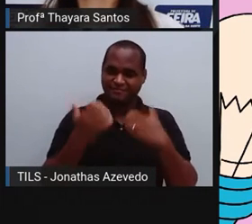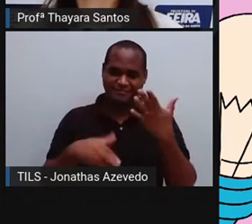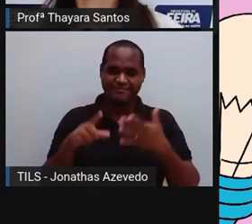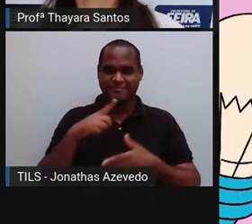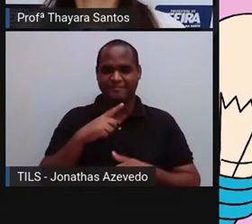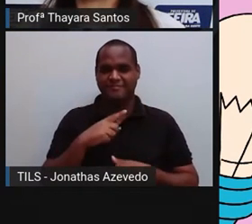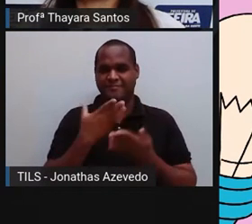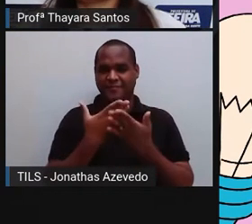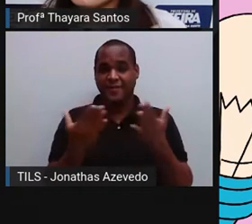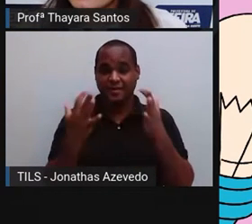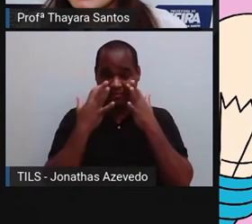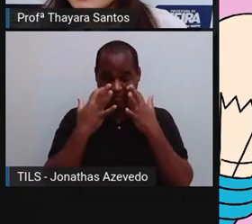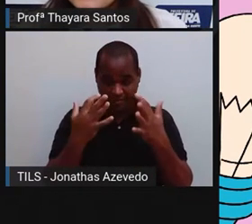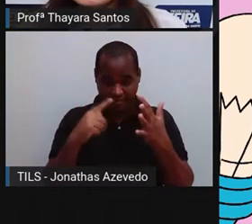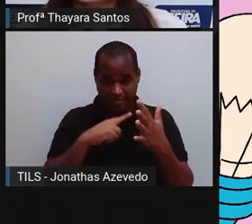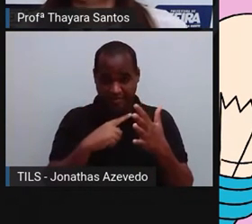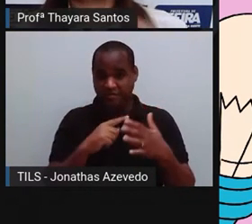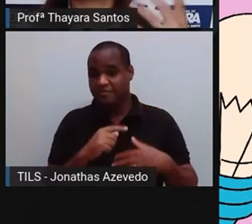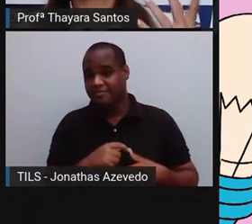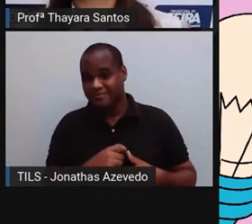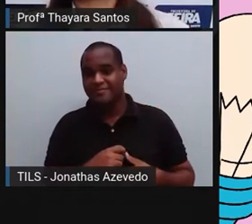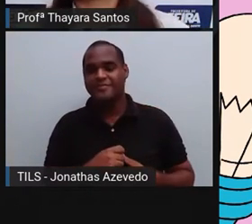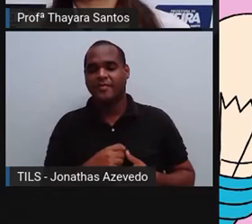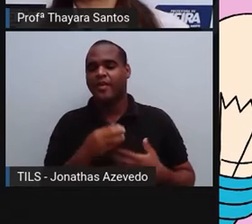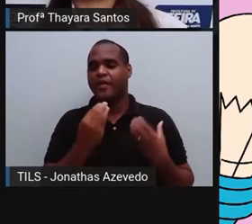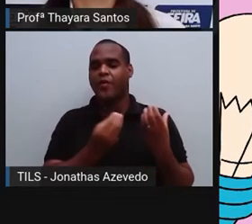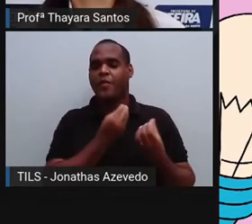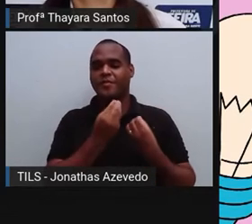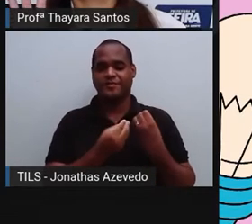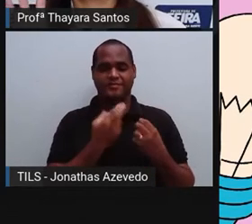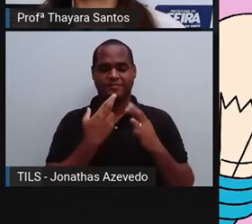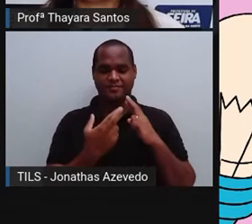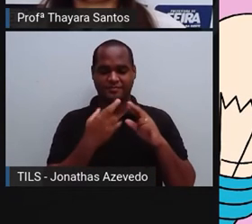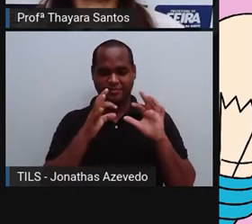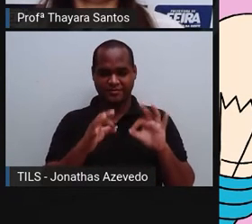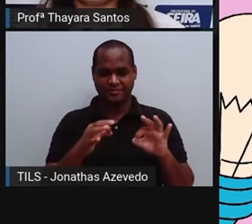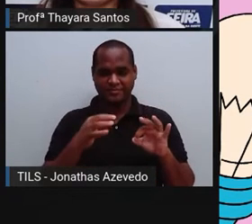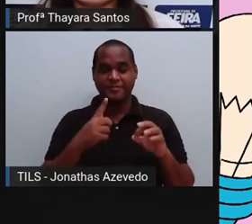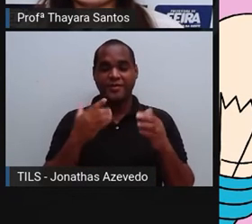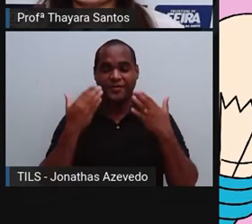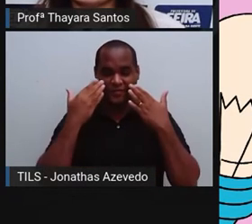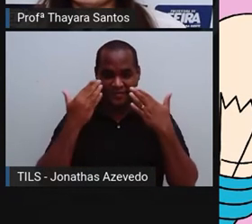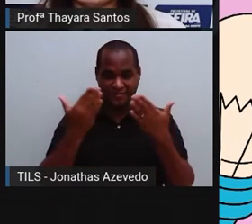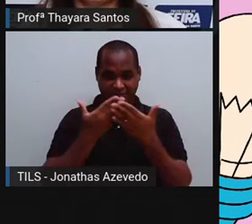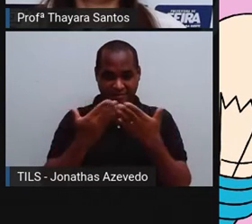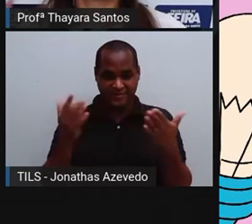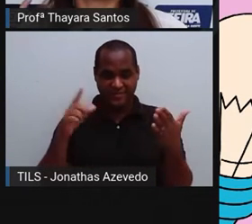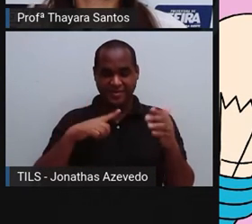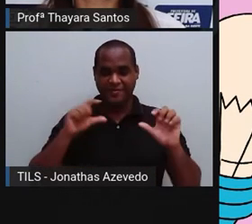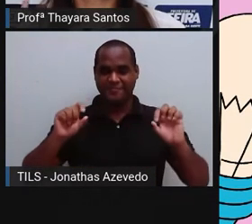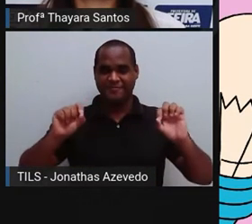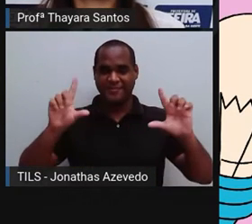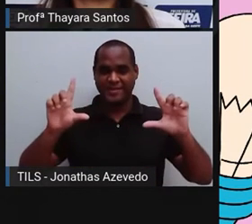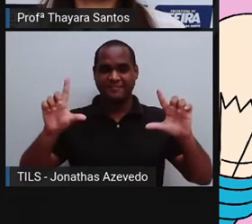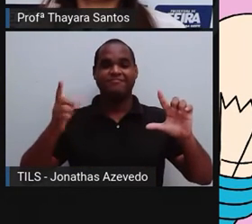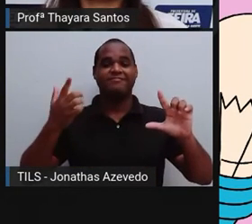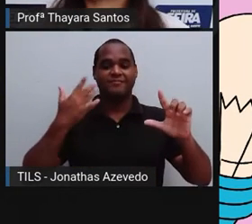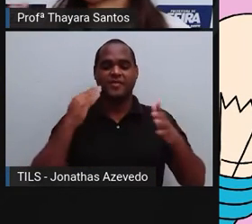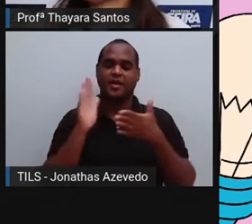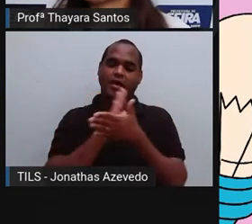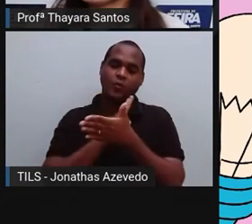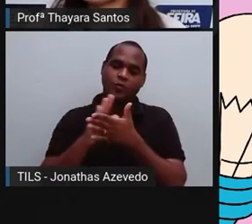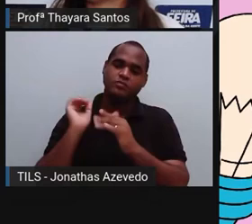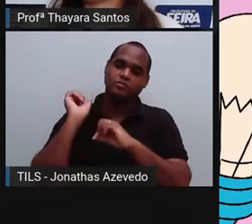tá? Quero ver se vocês prestaram atenção mesmo. Como é que vai ser essa atividade? Eu vou apresentar aí para vocês na tela alguns exemplos